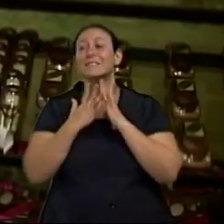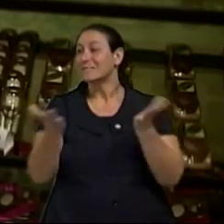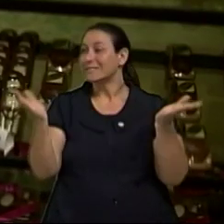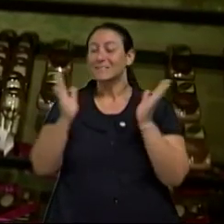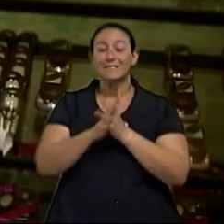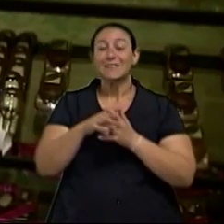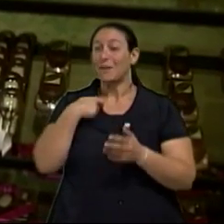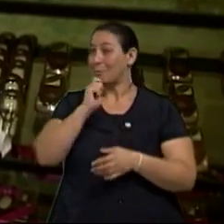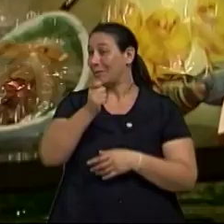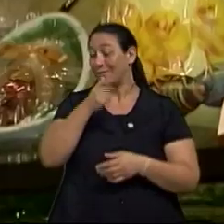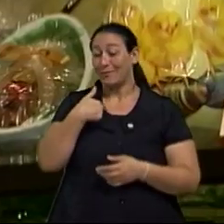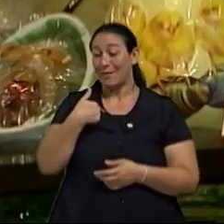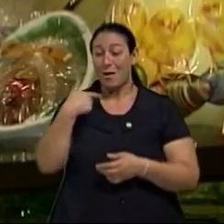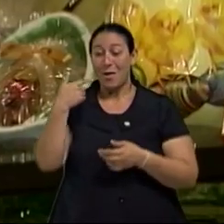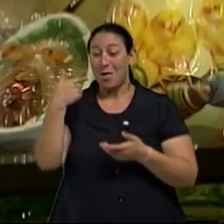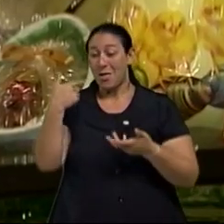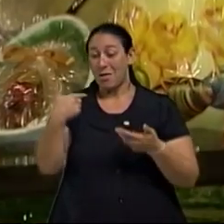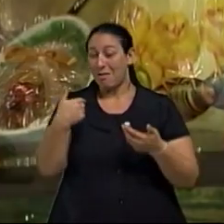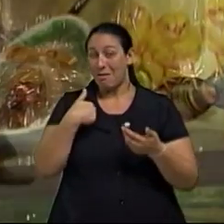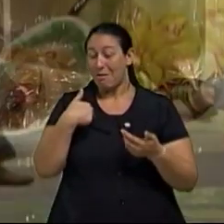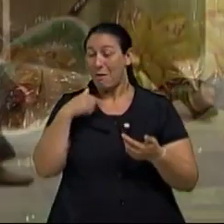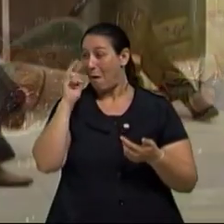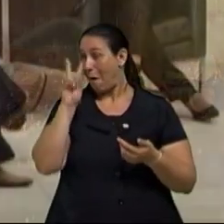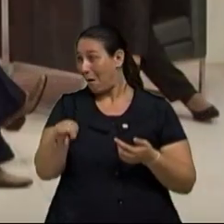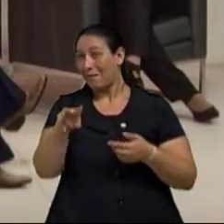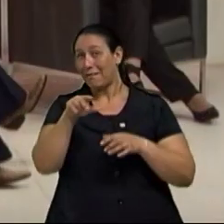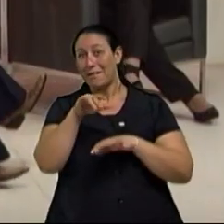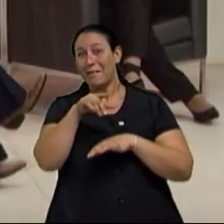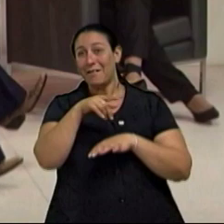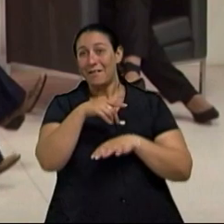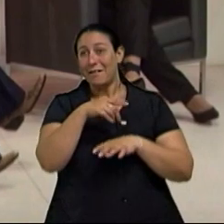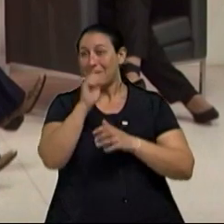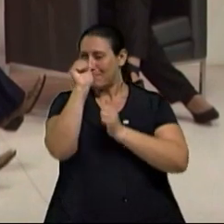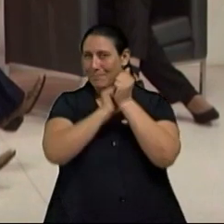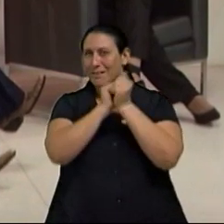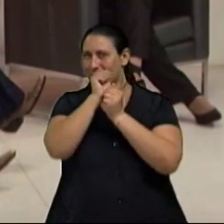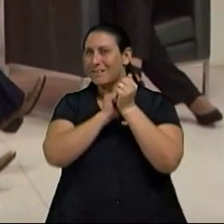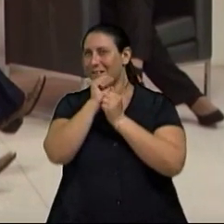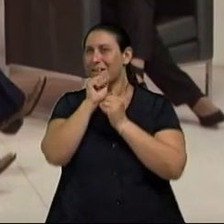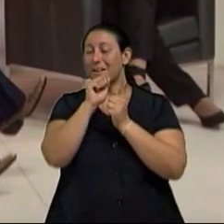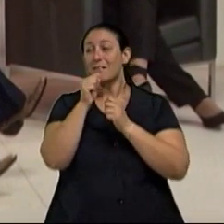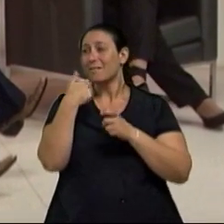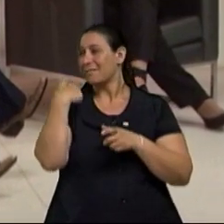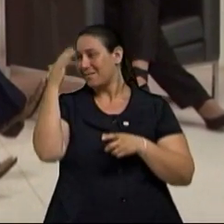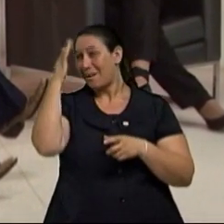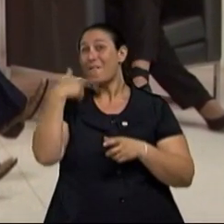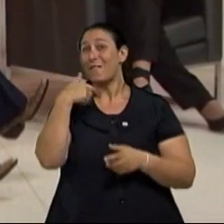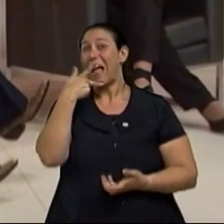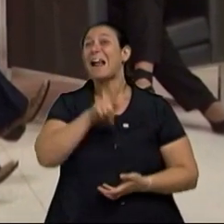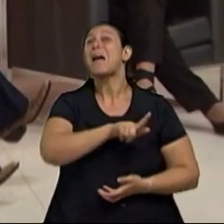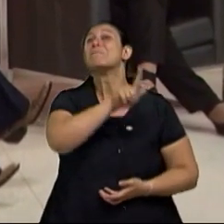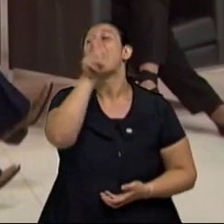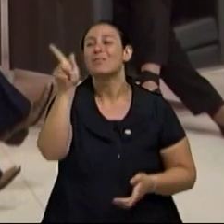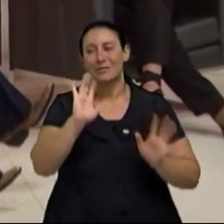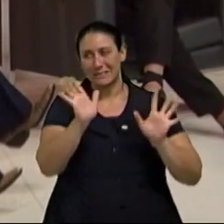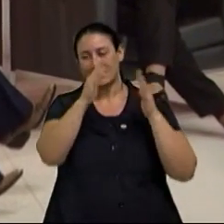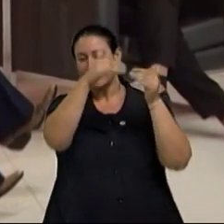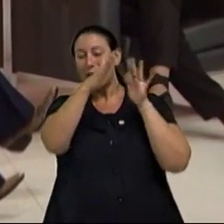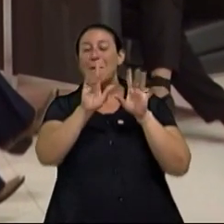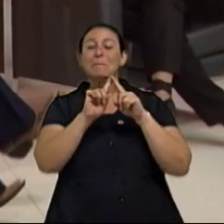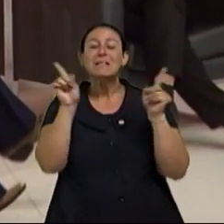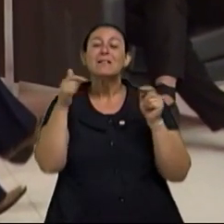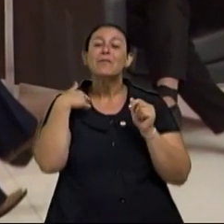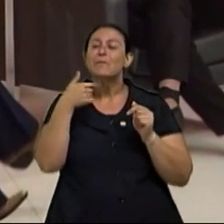não, quase que eu digo a empresa, mas ela de Gramado, a empresa que eu compro, que uns redondinhos